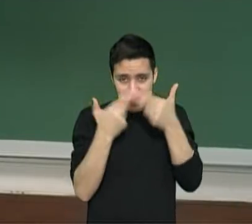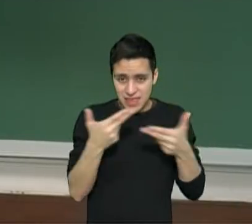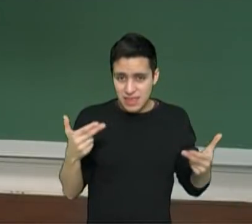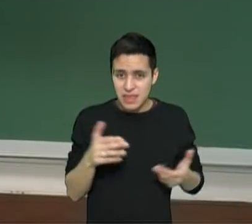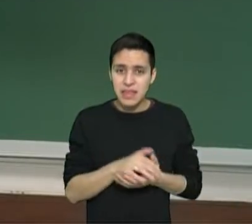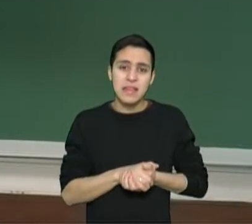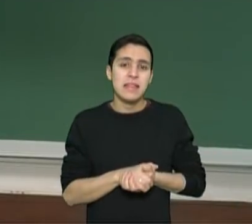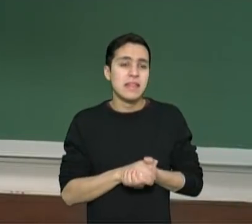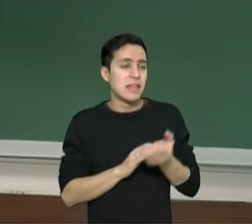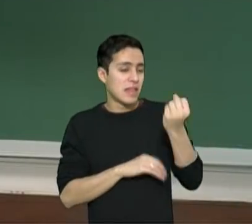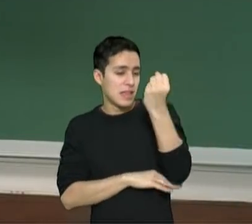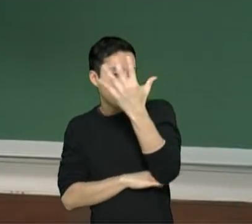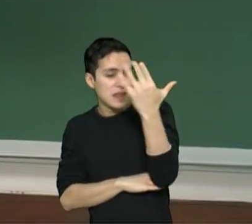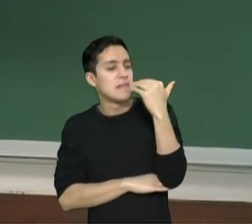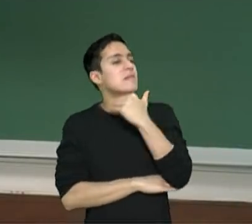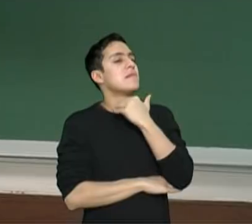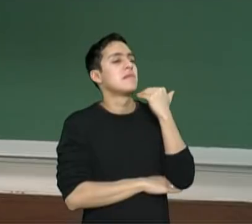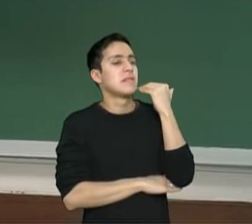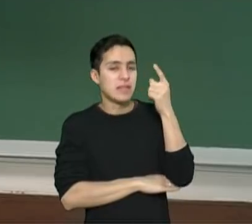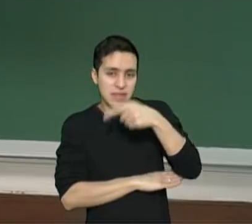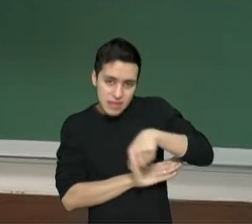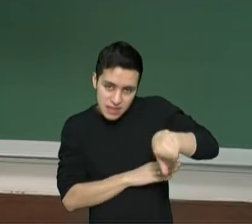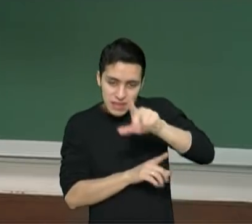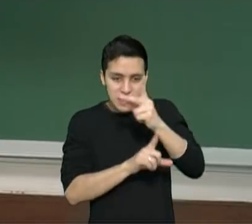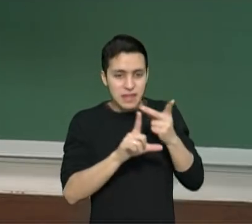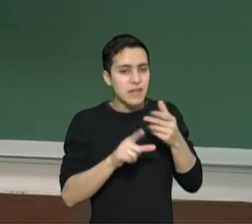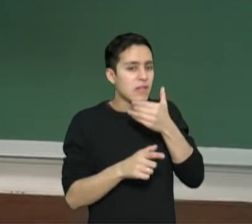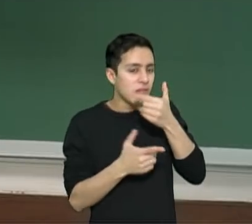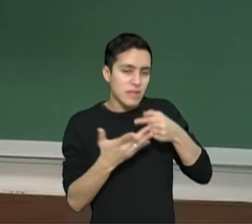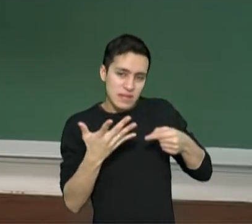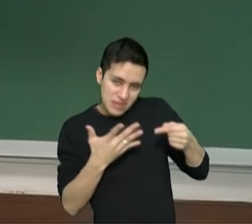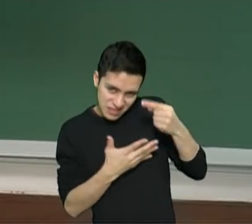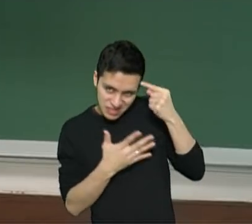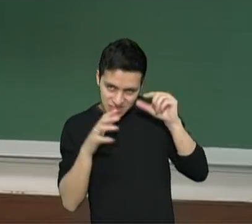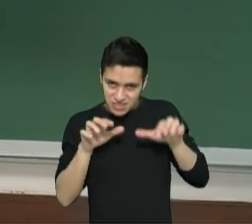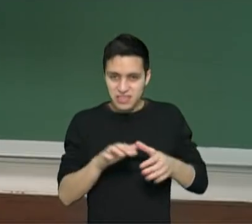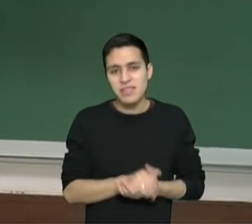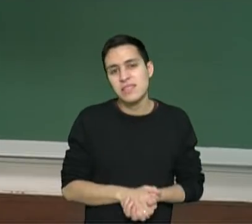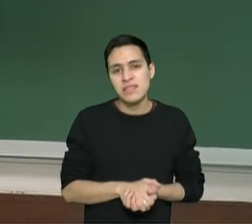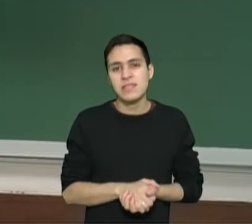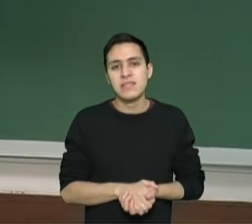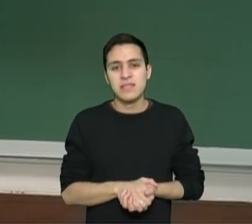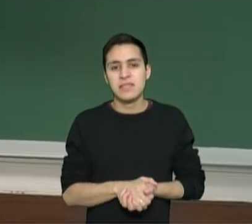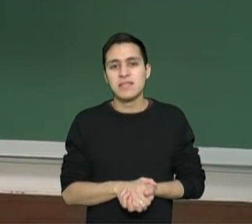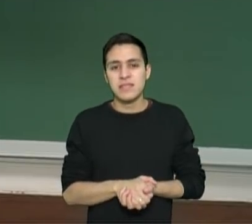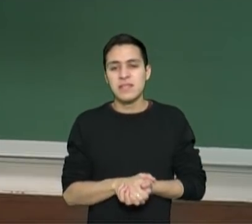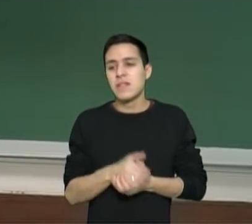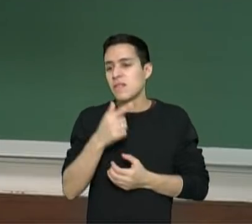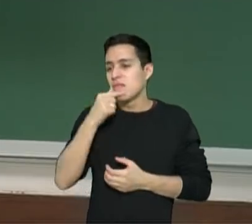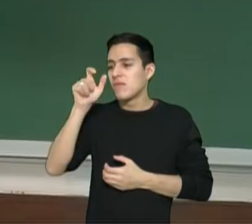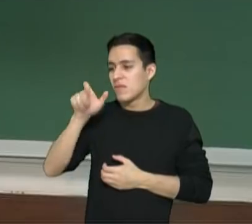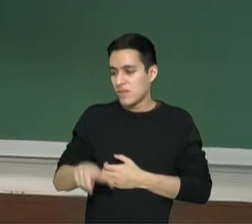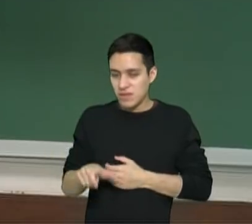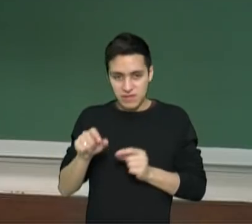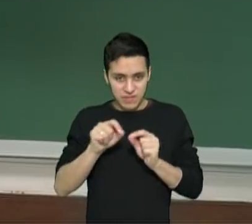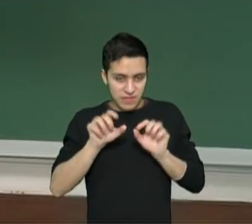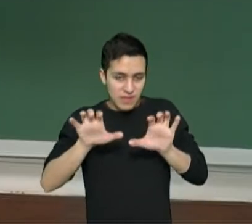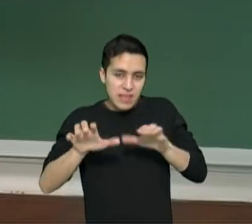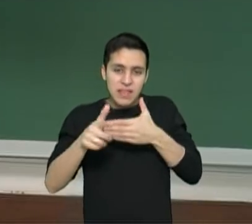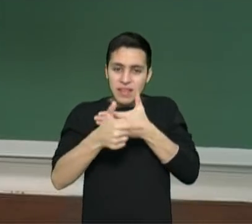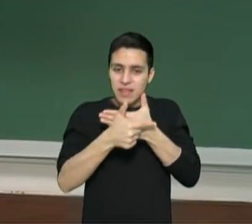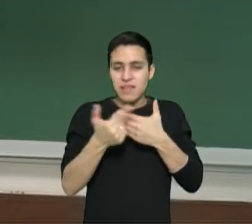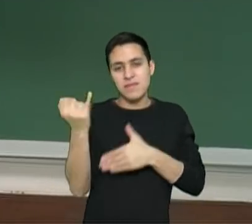né? As naturezas mortas, que são as pinturas de frutas, verduras, né? Então, ele fez esse